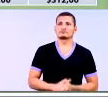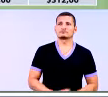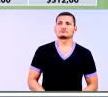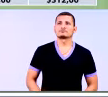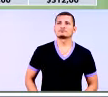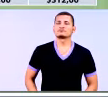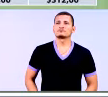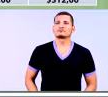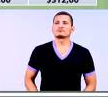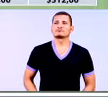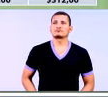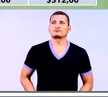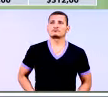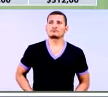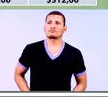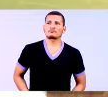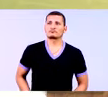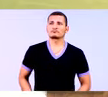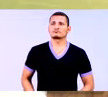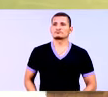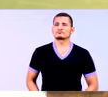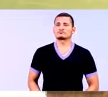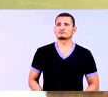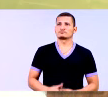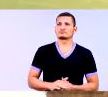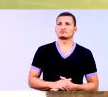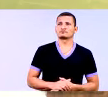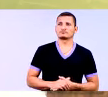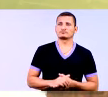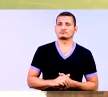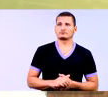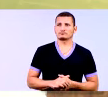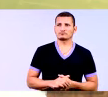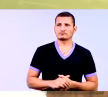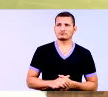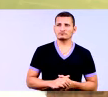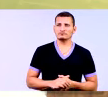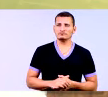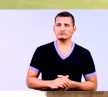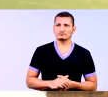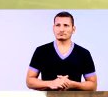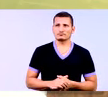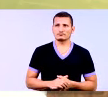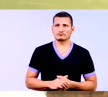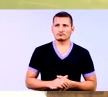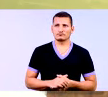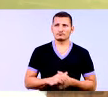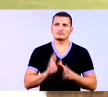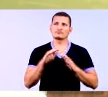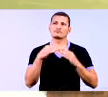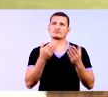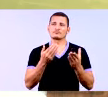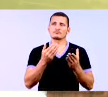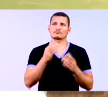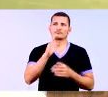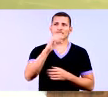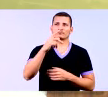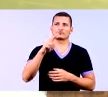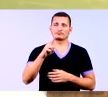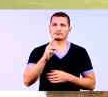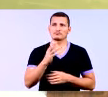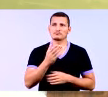A próxima pergunta é relacionada exatamente a isso, professor, que o senhor está falando aí, né? Que seria o seguinte: qual processador possui a melhor